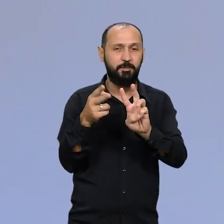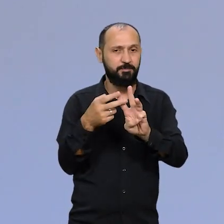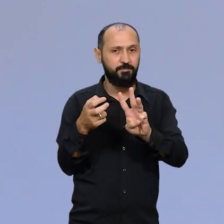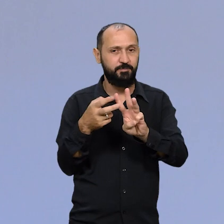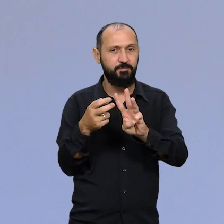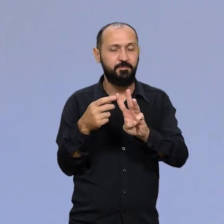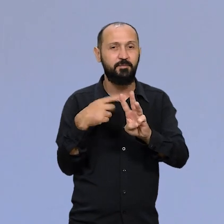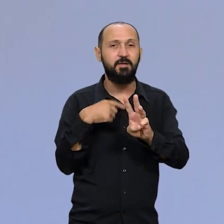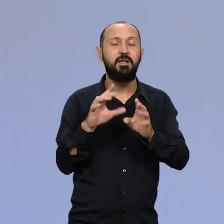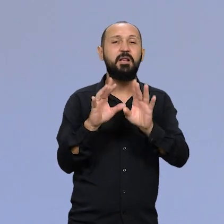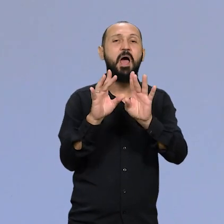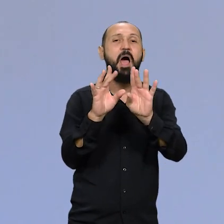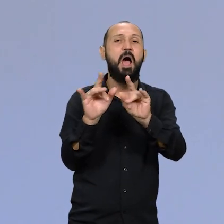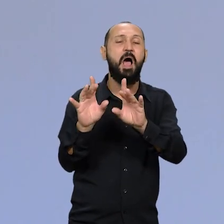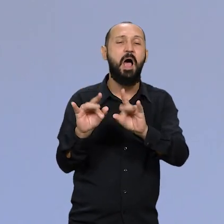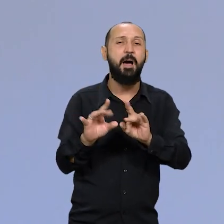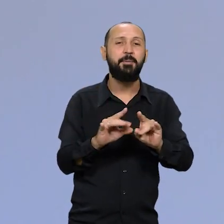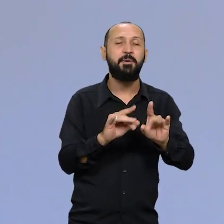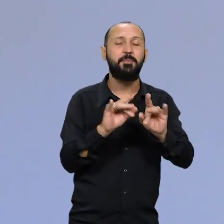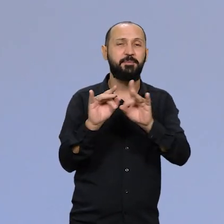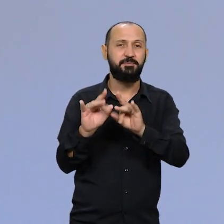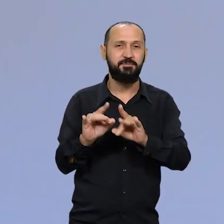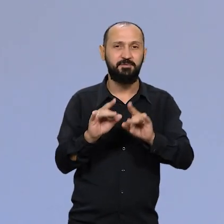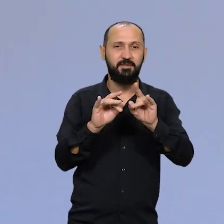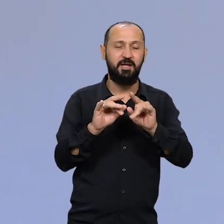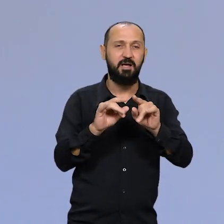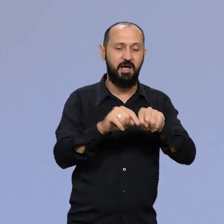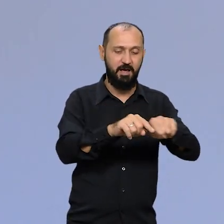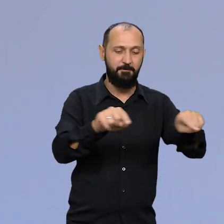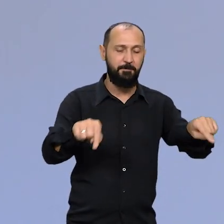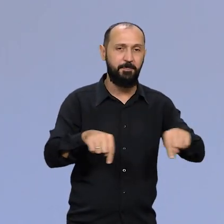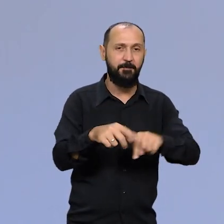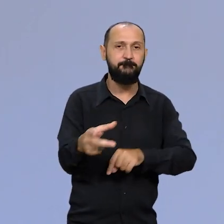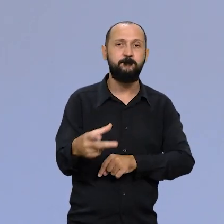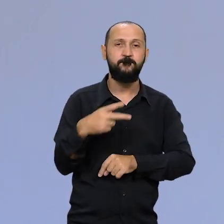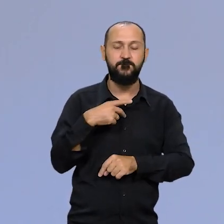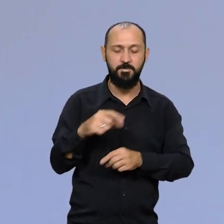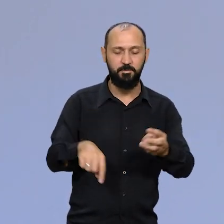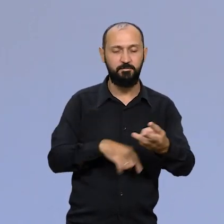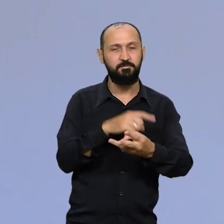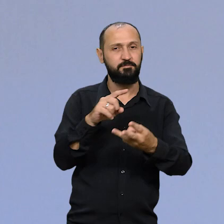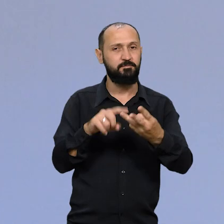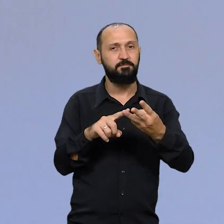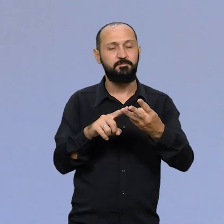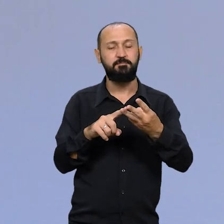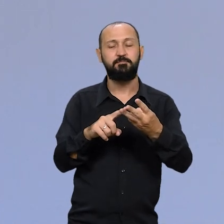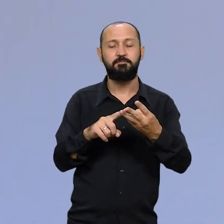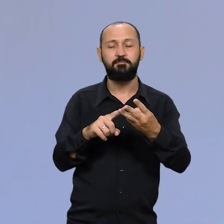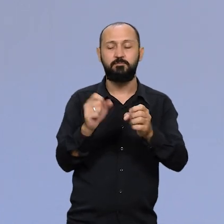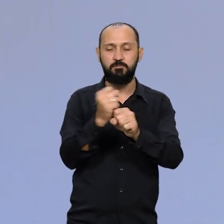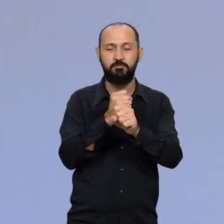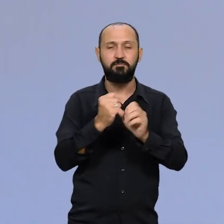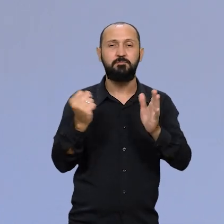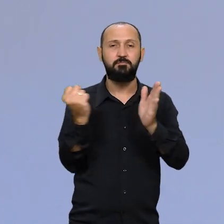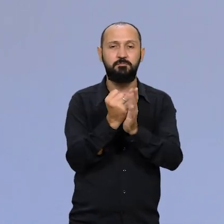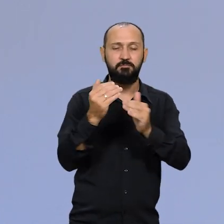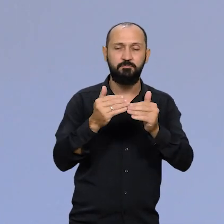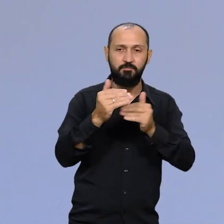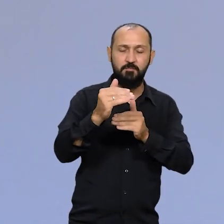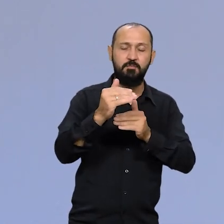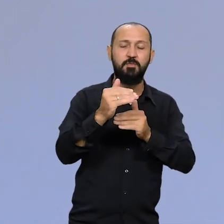entendo que a indenização, ela é um caminho do meio viável, desde que nós tenhamos o passivo